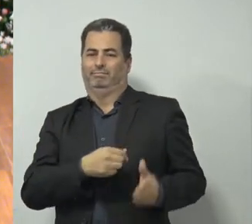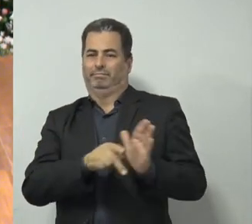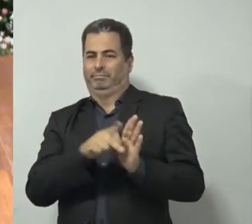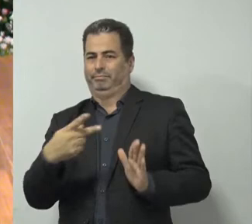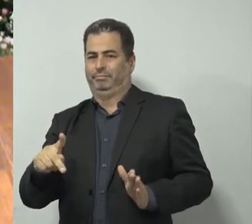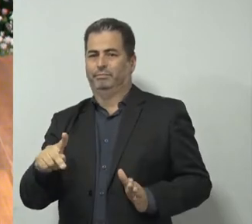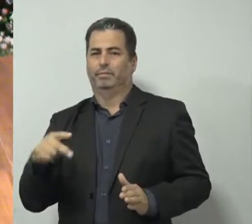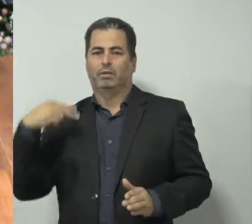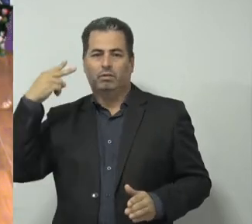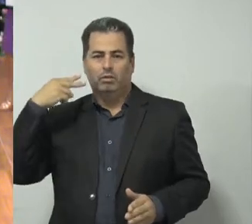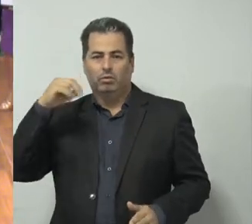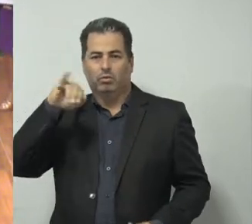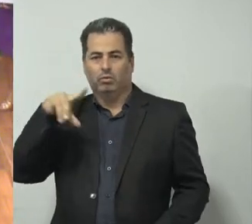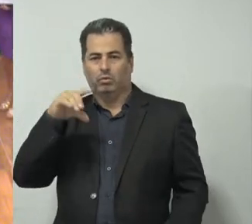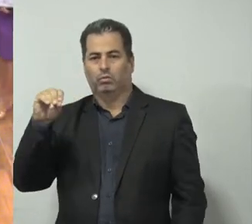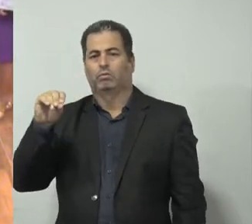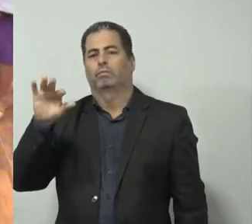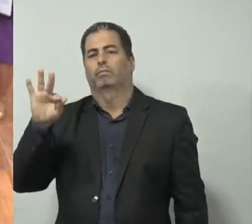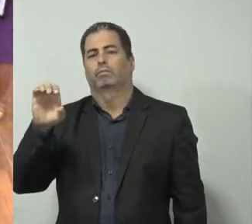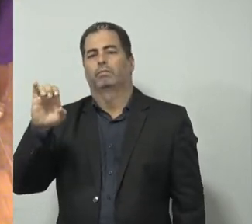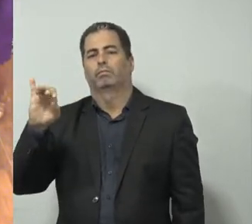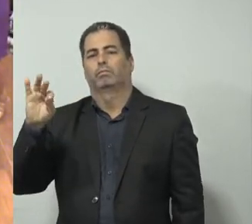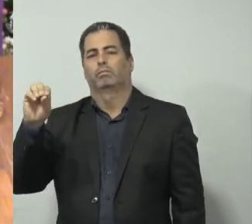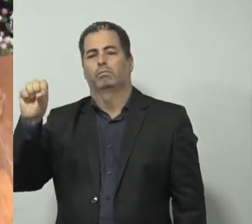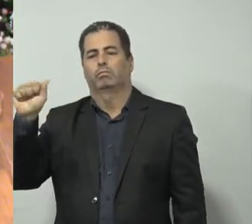vereador João Feitosa.